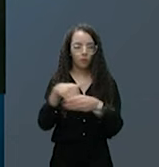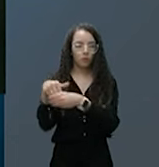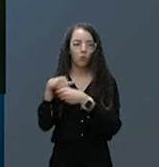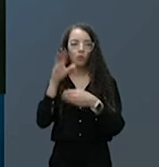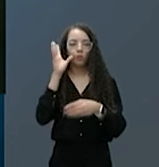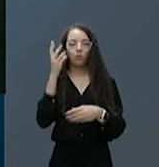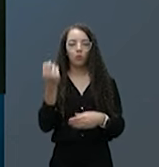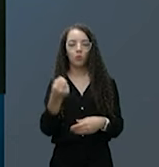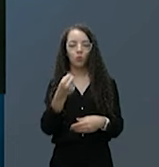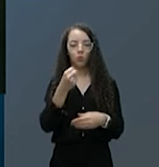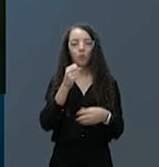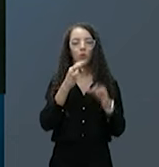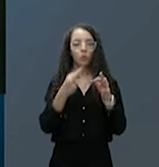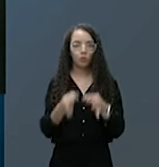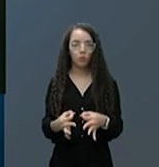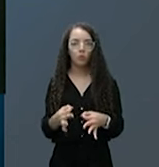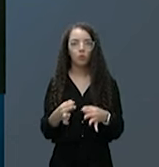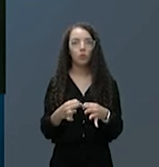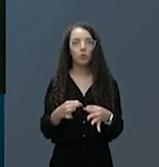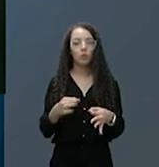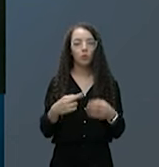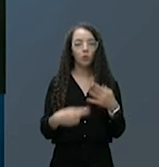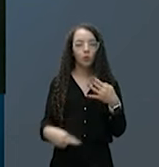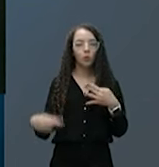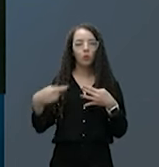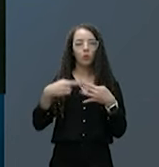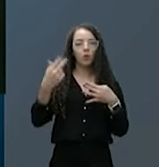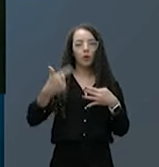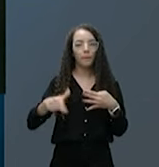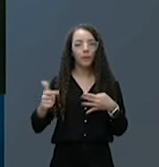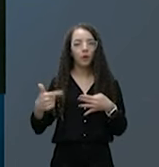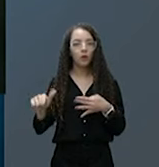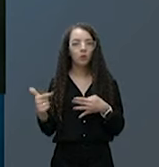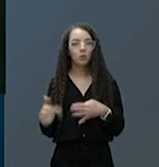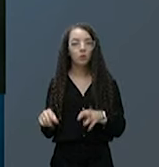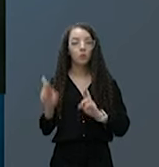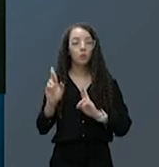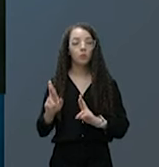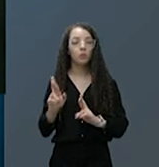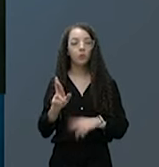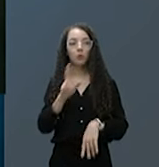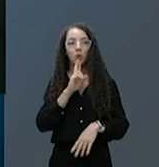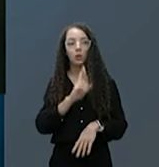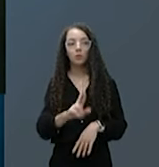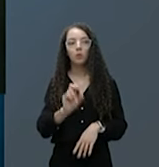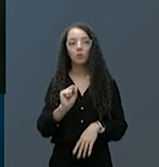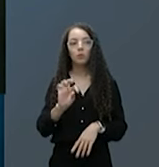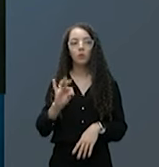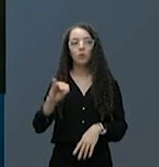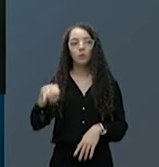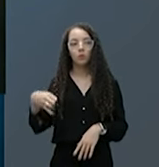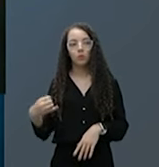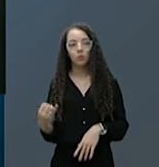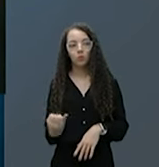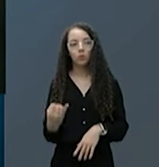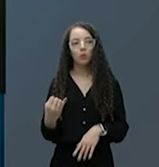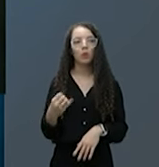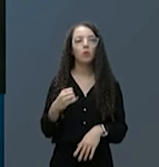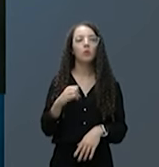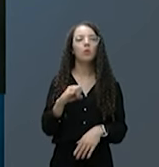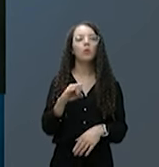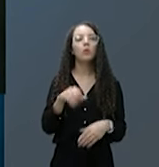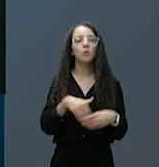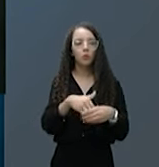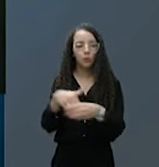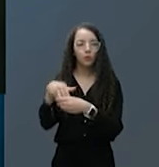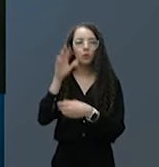recurso especial repetitivo pendente no STJ, acórdão vinculante proferido pelo STJ e pendência